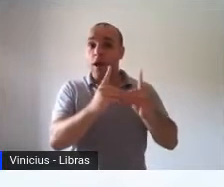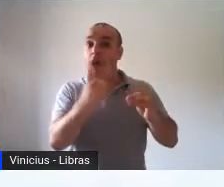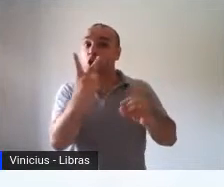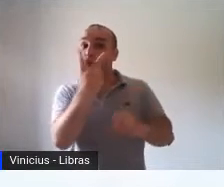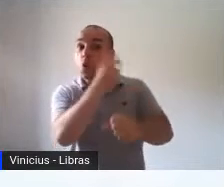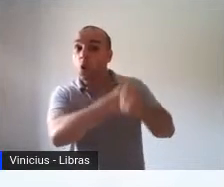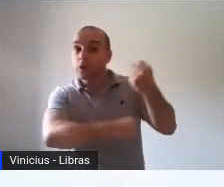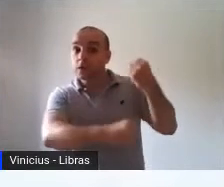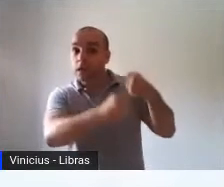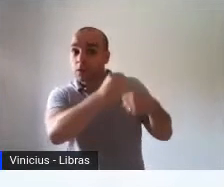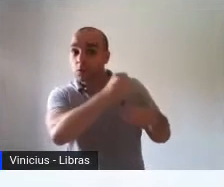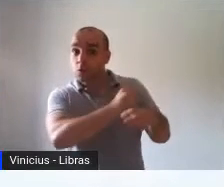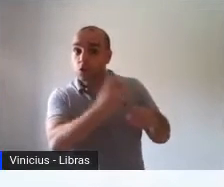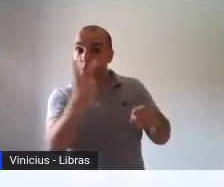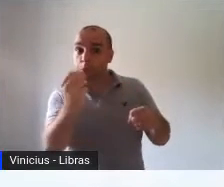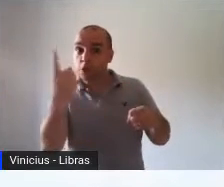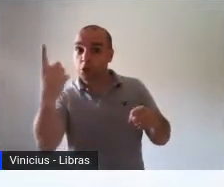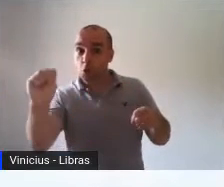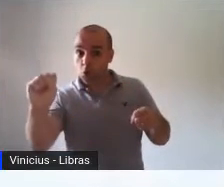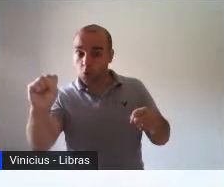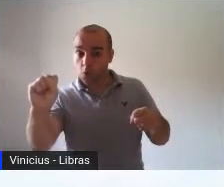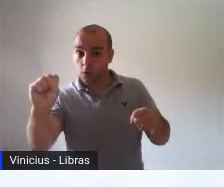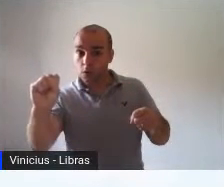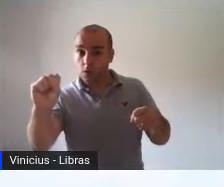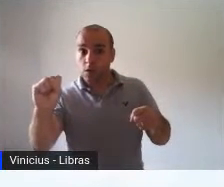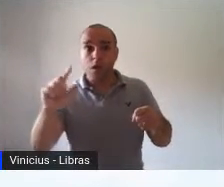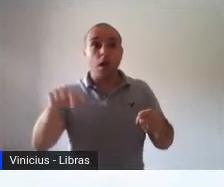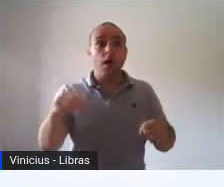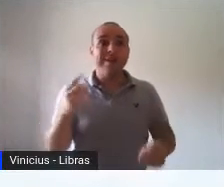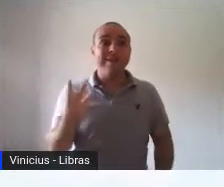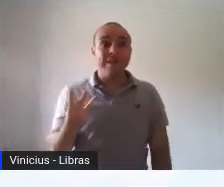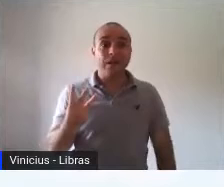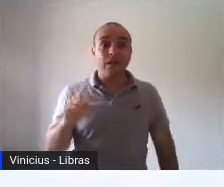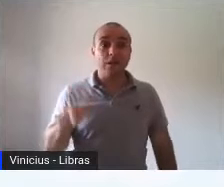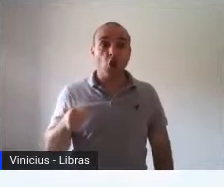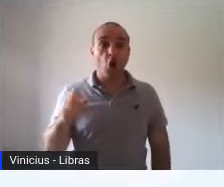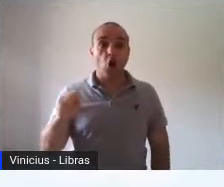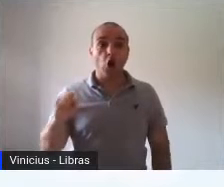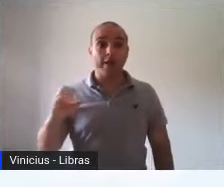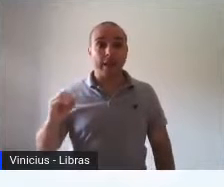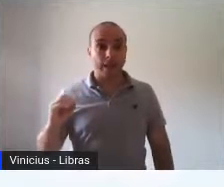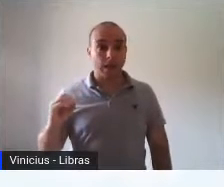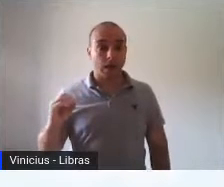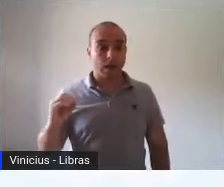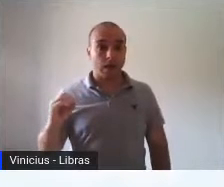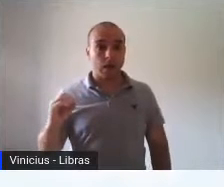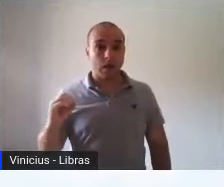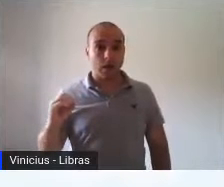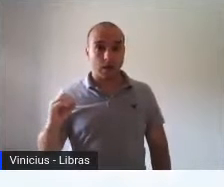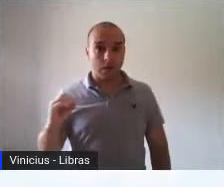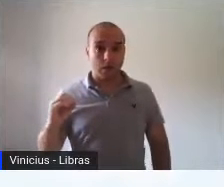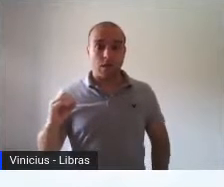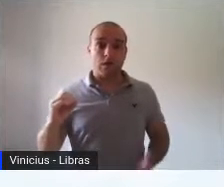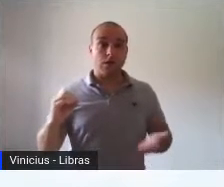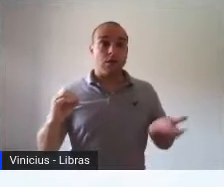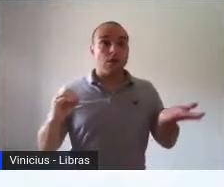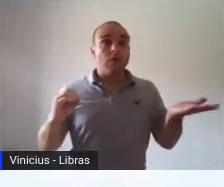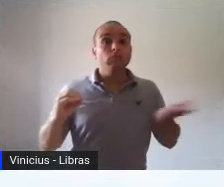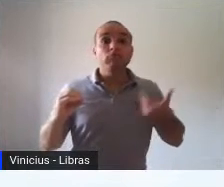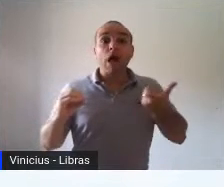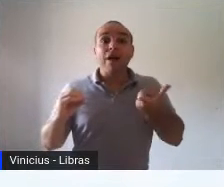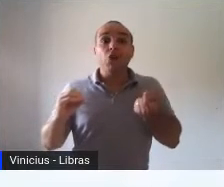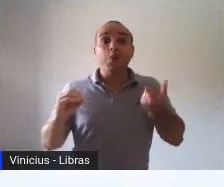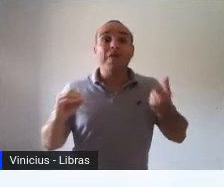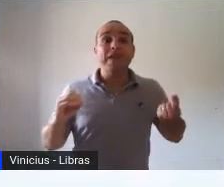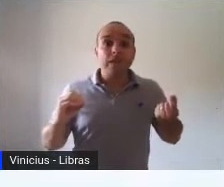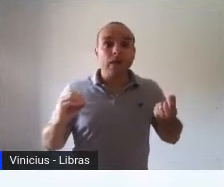em 2019, já ultrapassava R$ 4. Antes da pandemia, já estava 4,34.